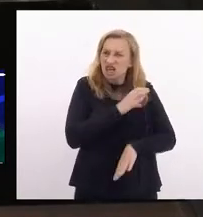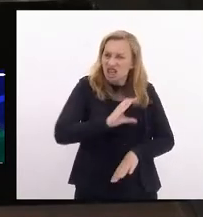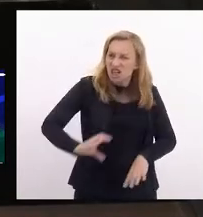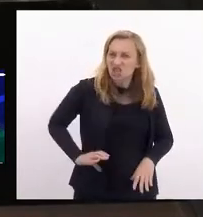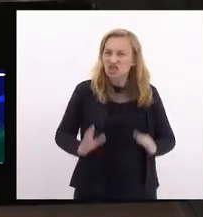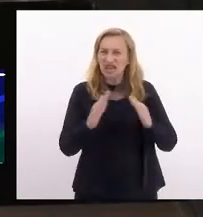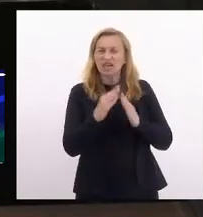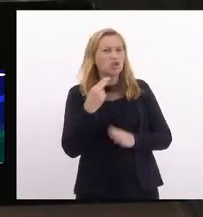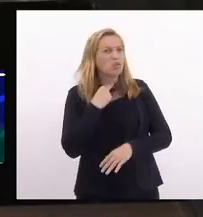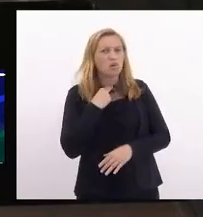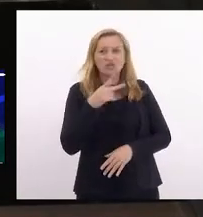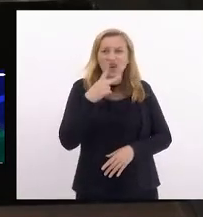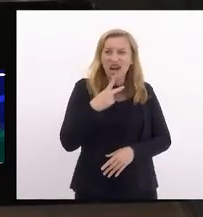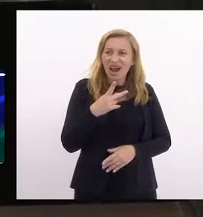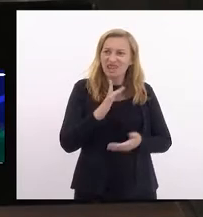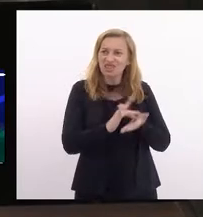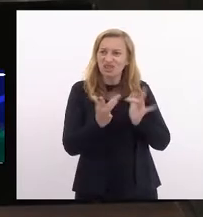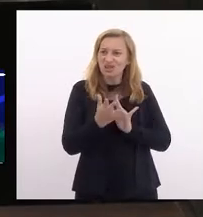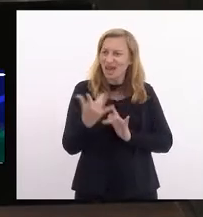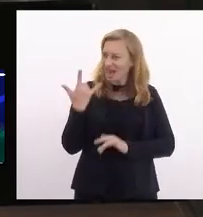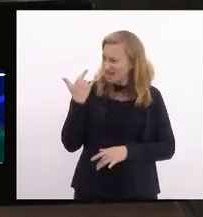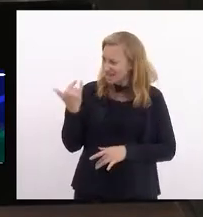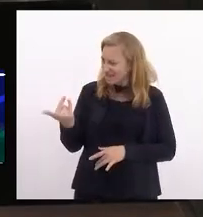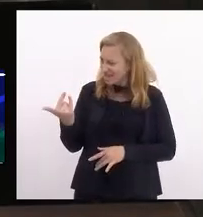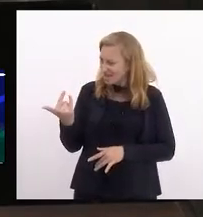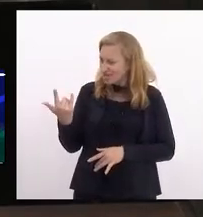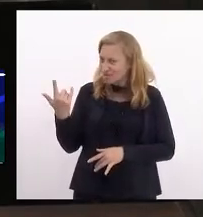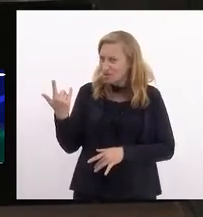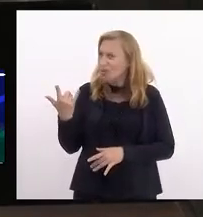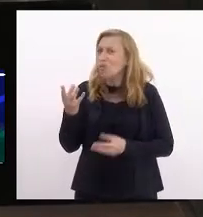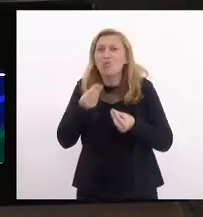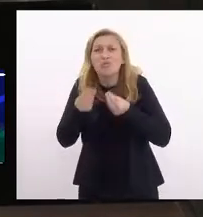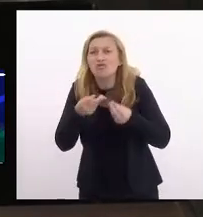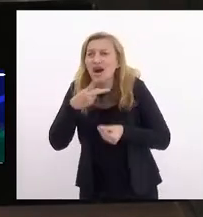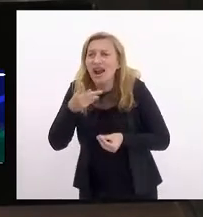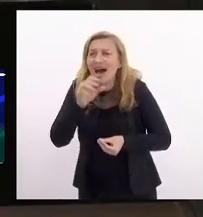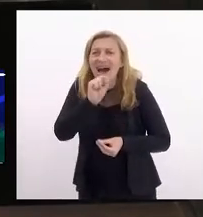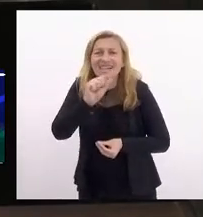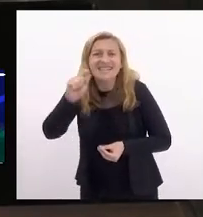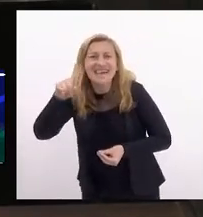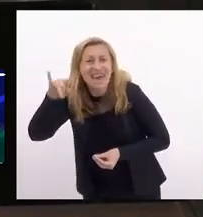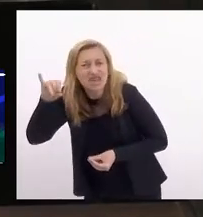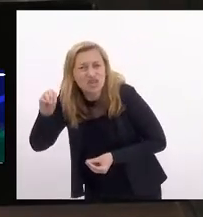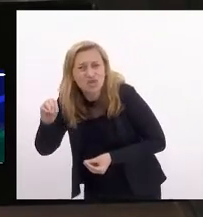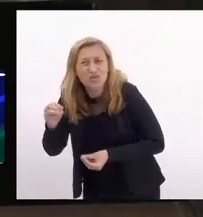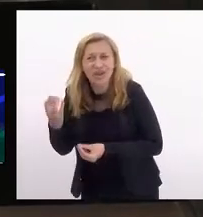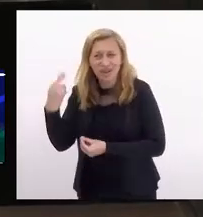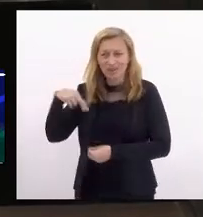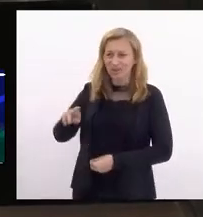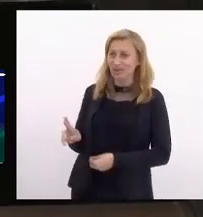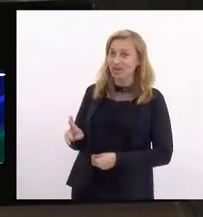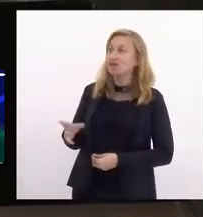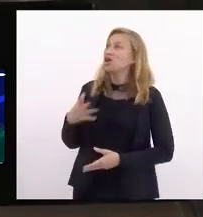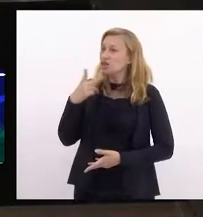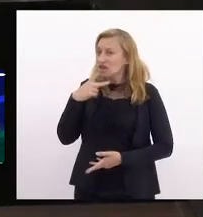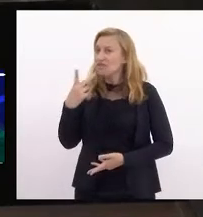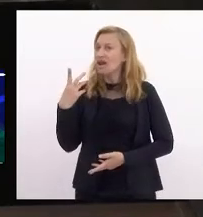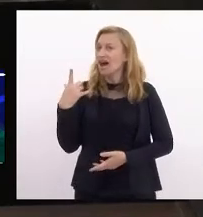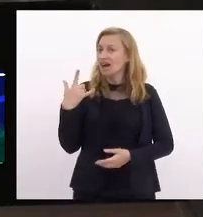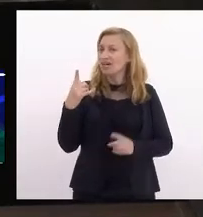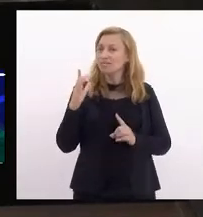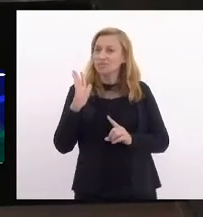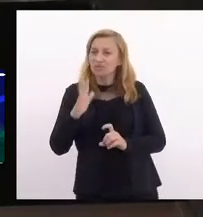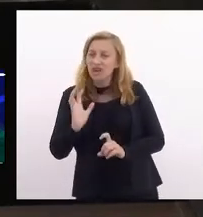porque é assédio sexual e assédio como se cumprir religioso eu já me Fora dia sete